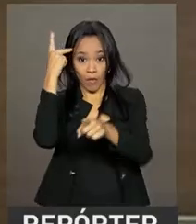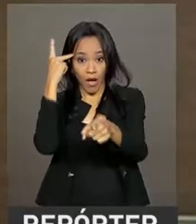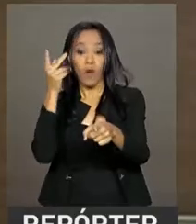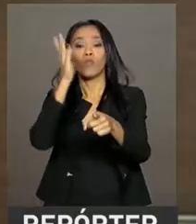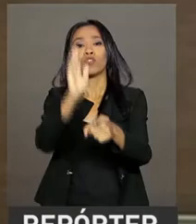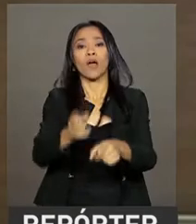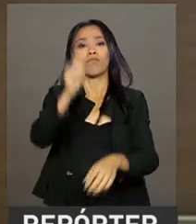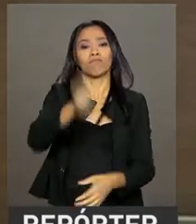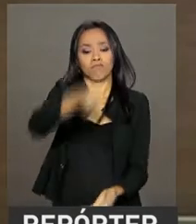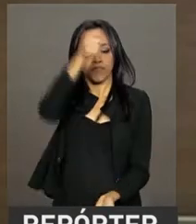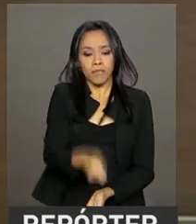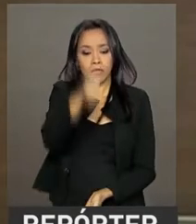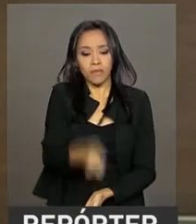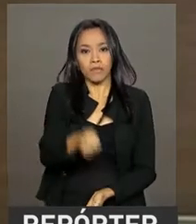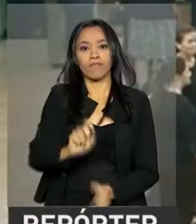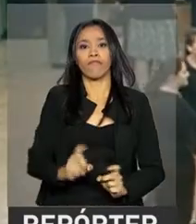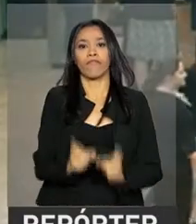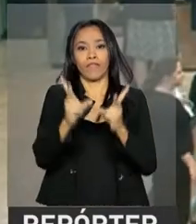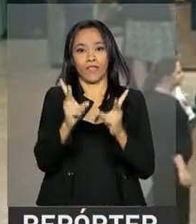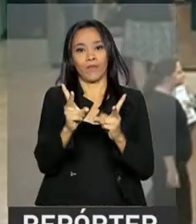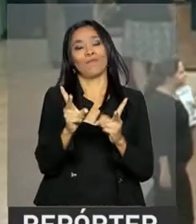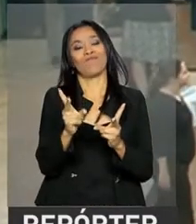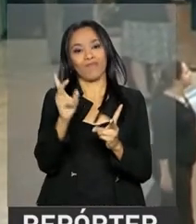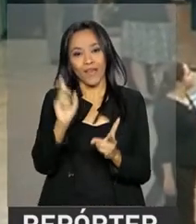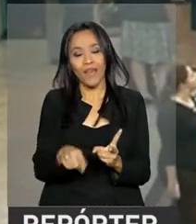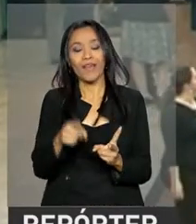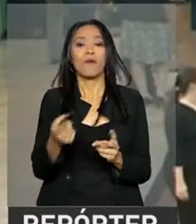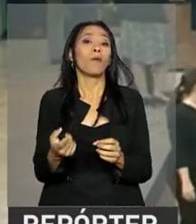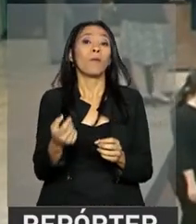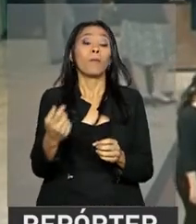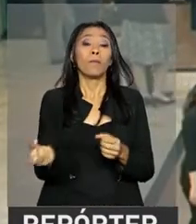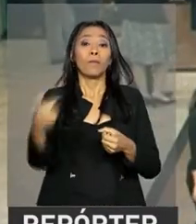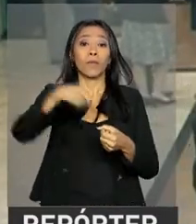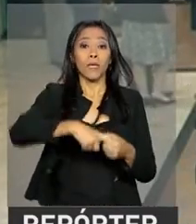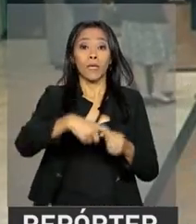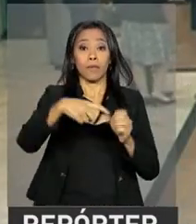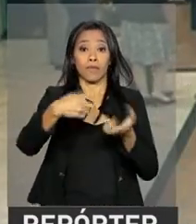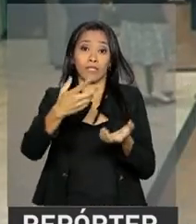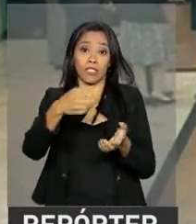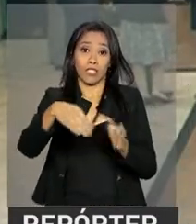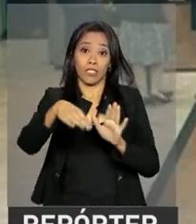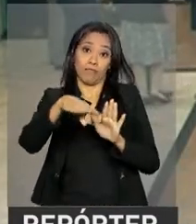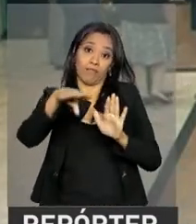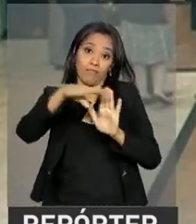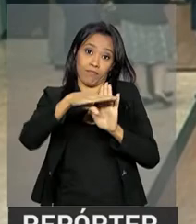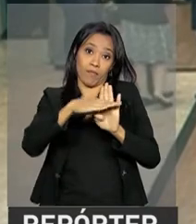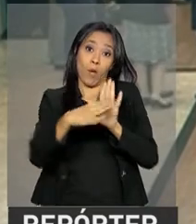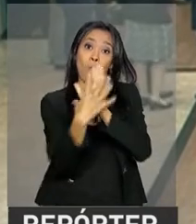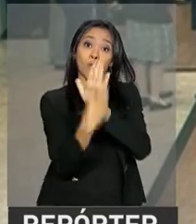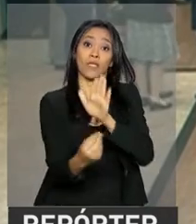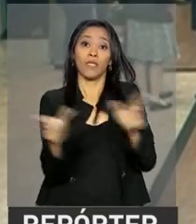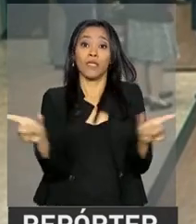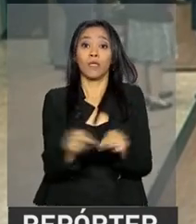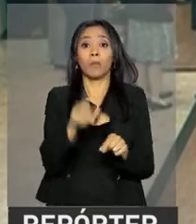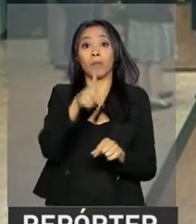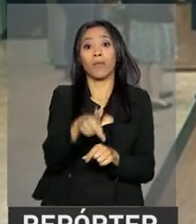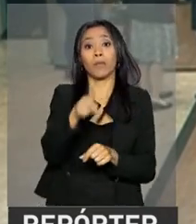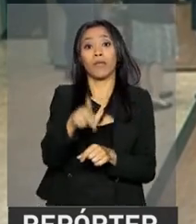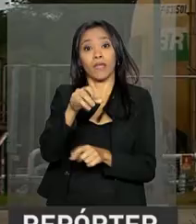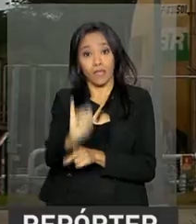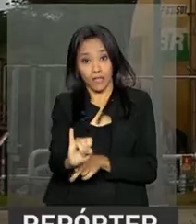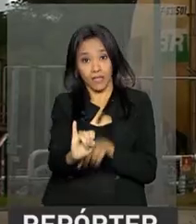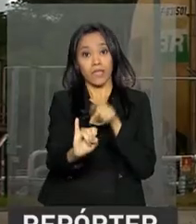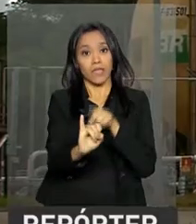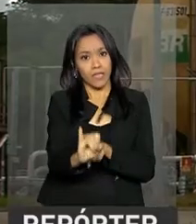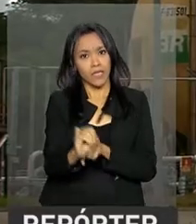uma etapa do programa de parcerias de investimentos, o PPI, que tornou o modelo de concessões